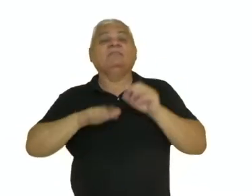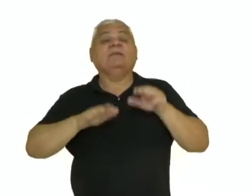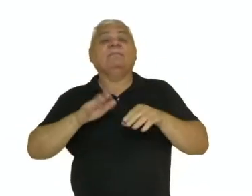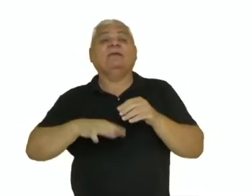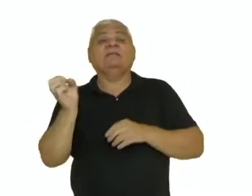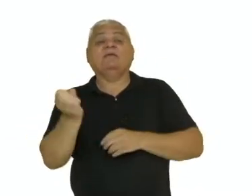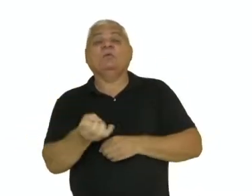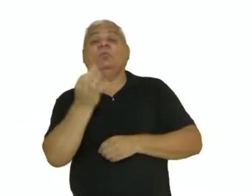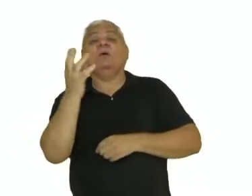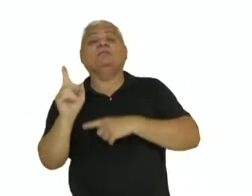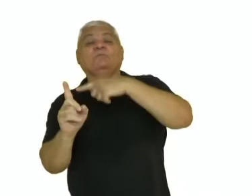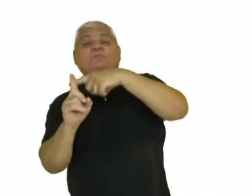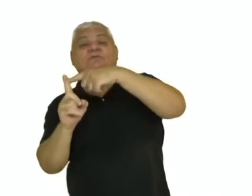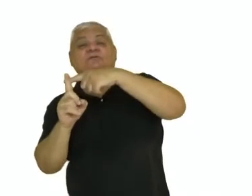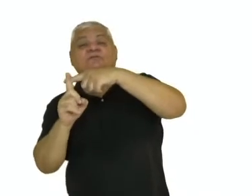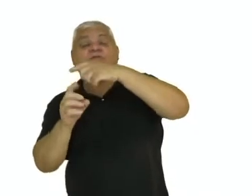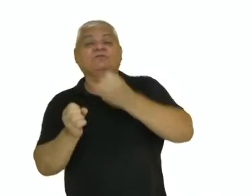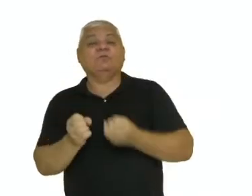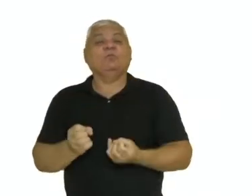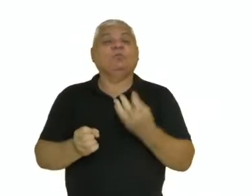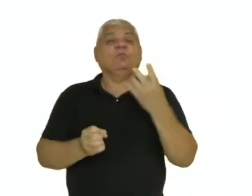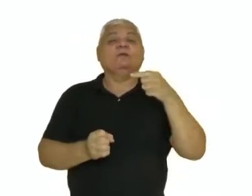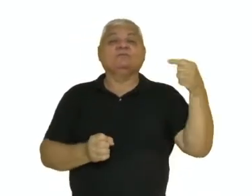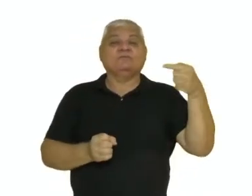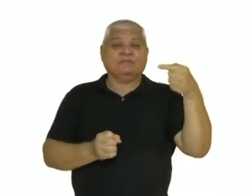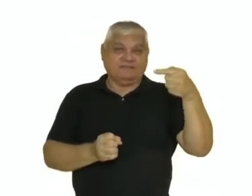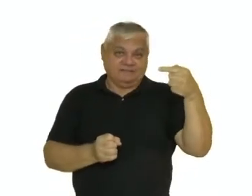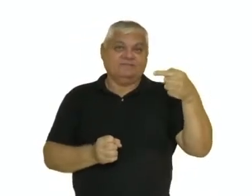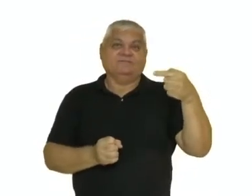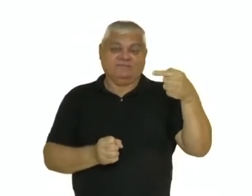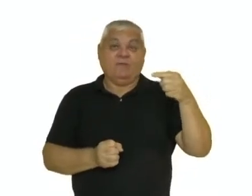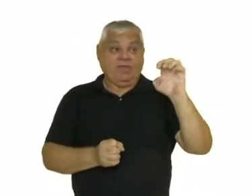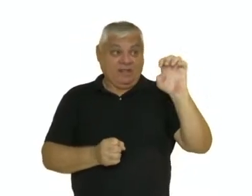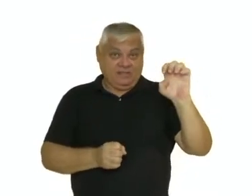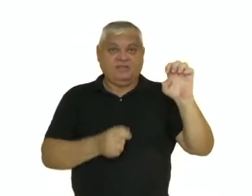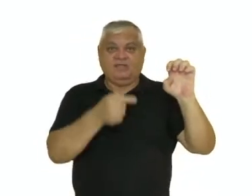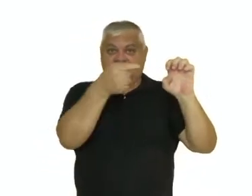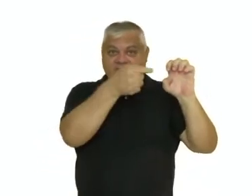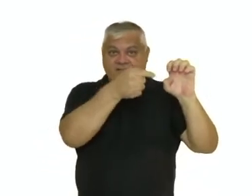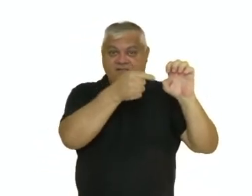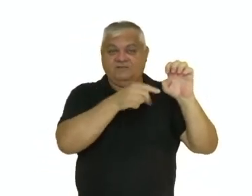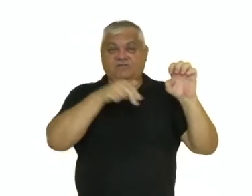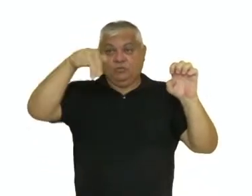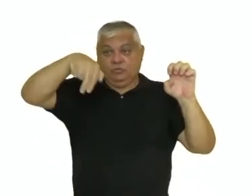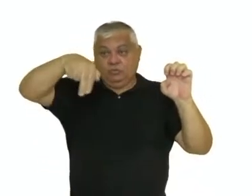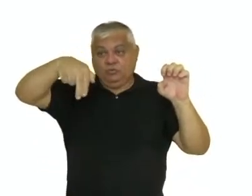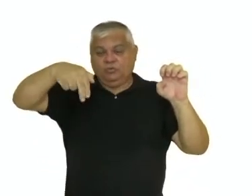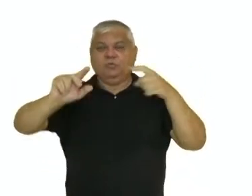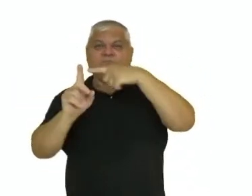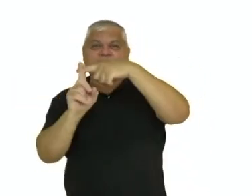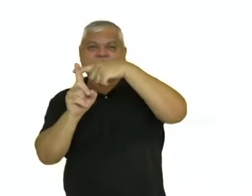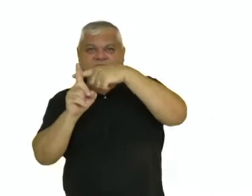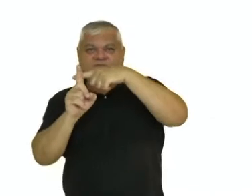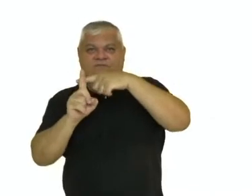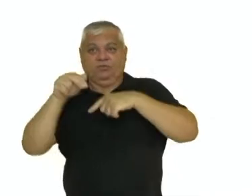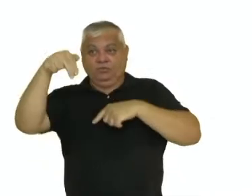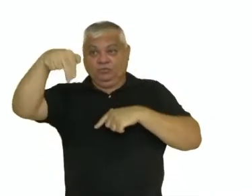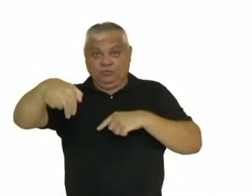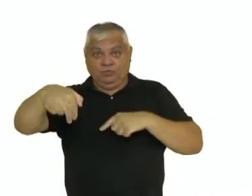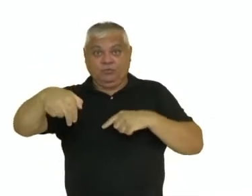núcleo é positivo porque tem os prótons, eletrosfera é negativa que tem os elétrons. O núcleo é uma região